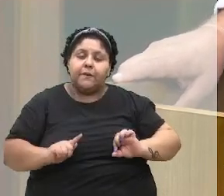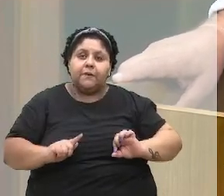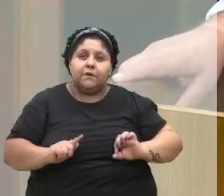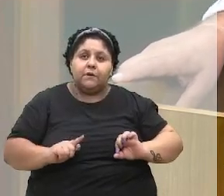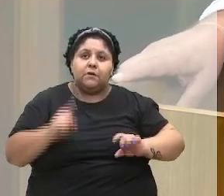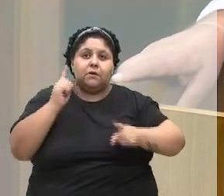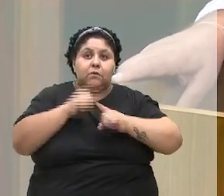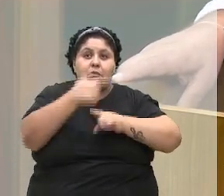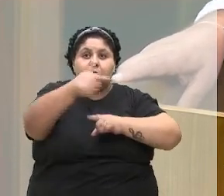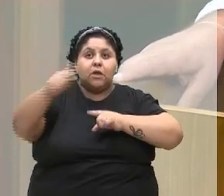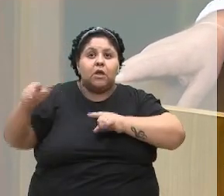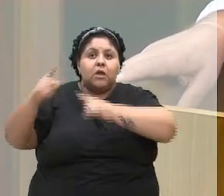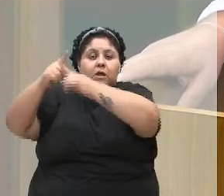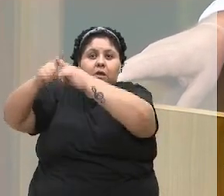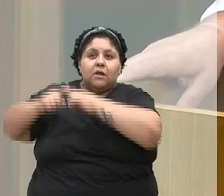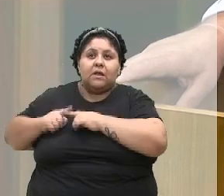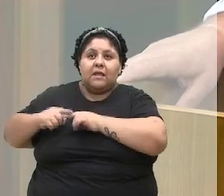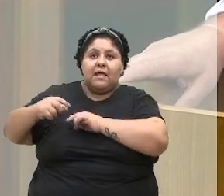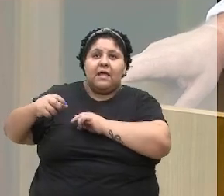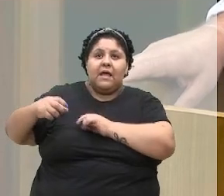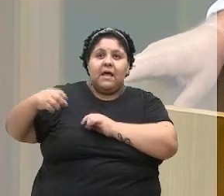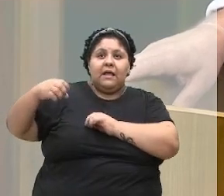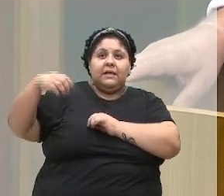porque a outra vez sobre as lâmpadas,